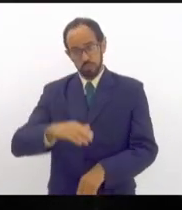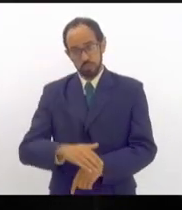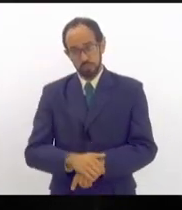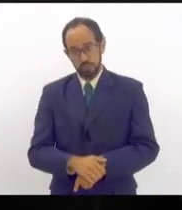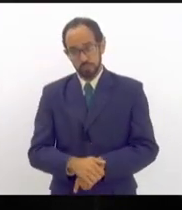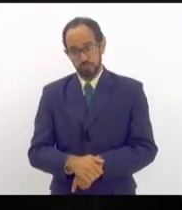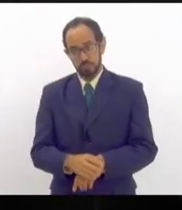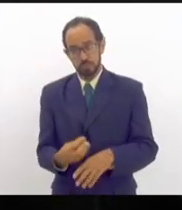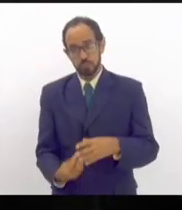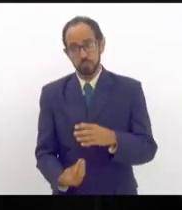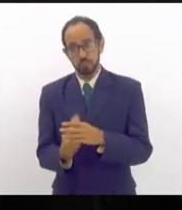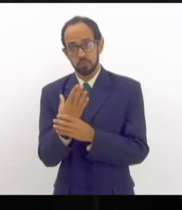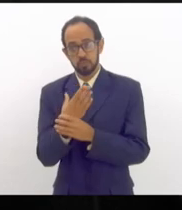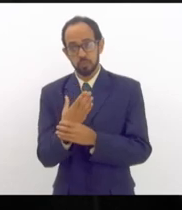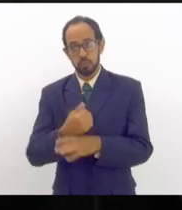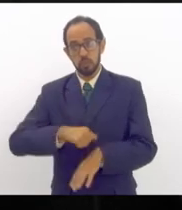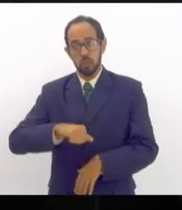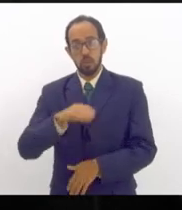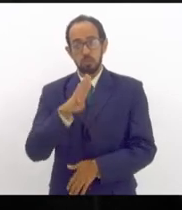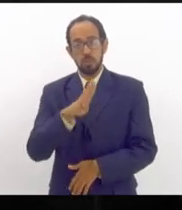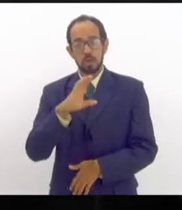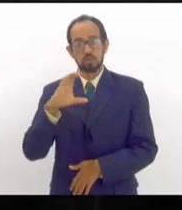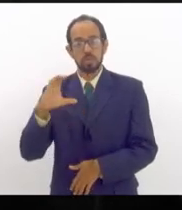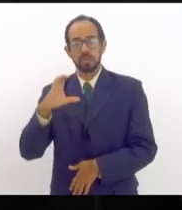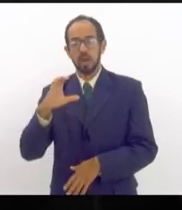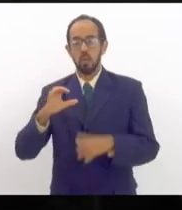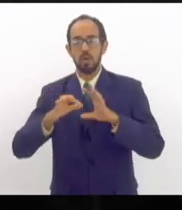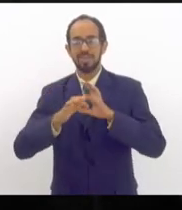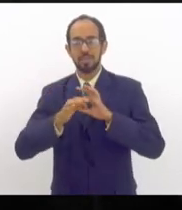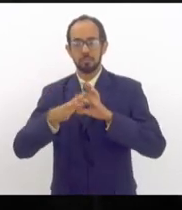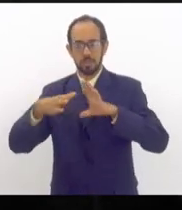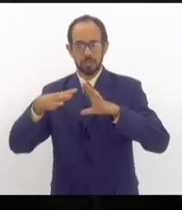se criou o banco central independente